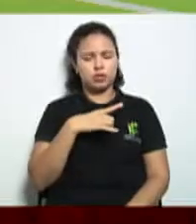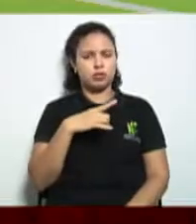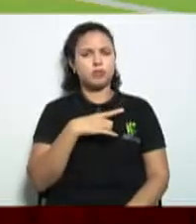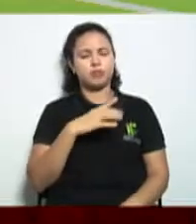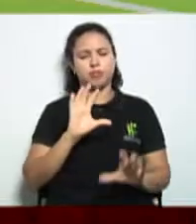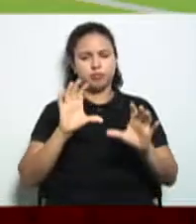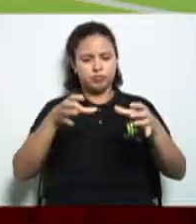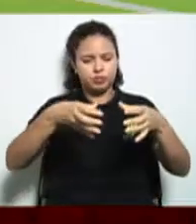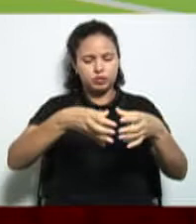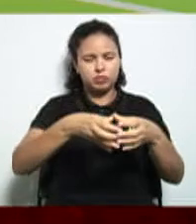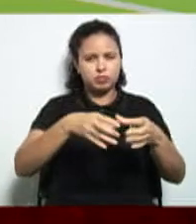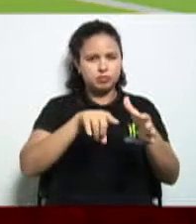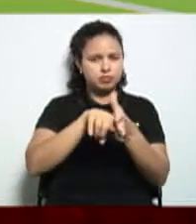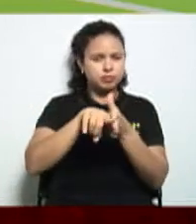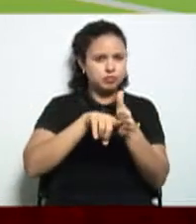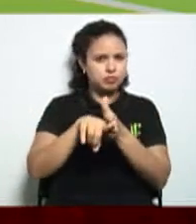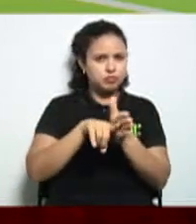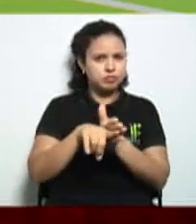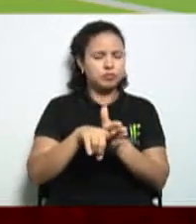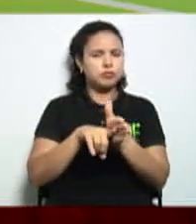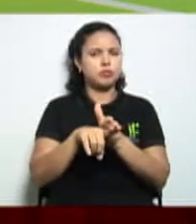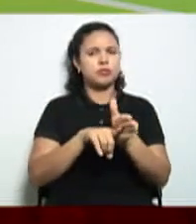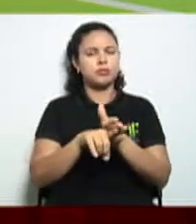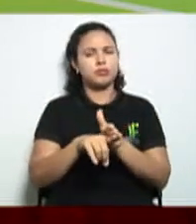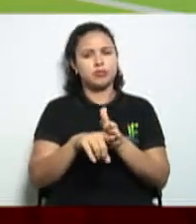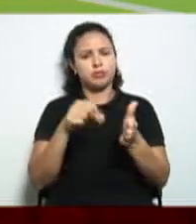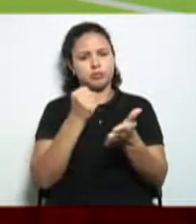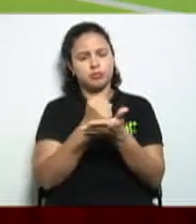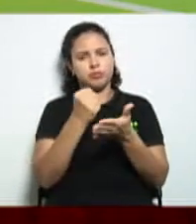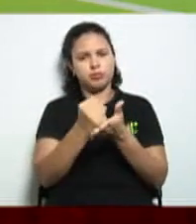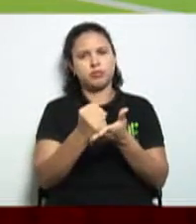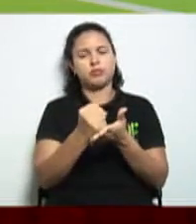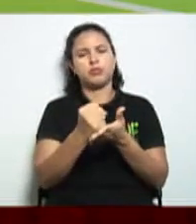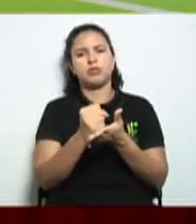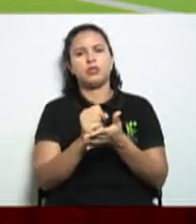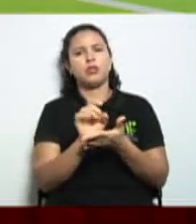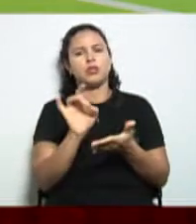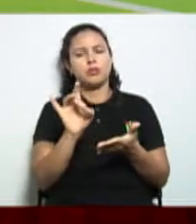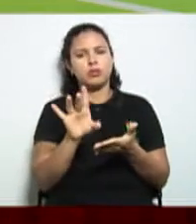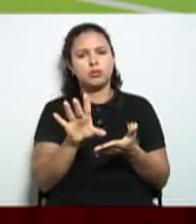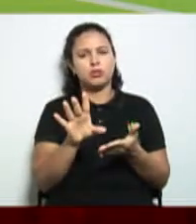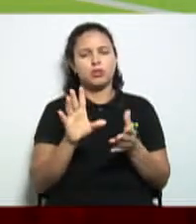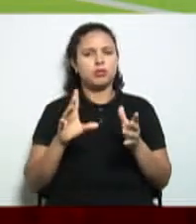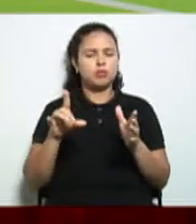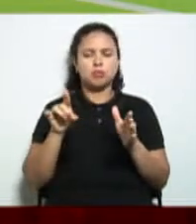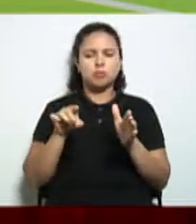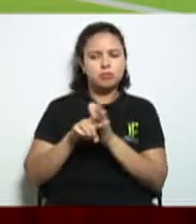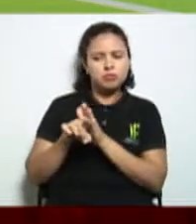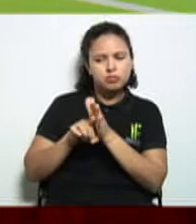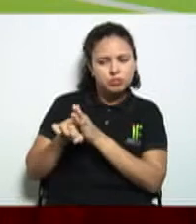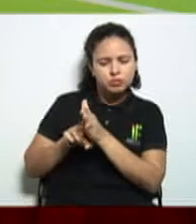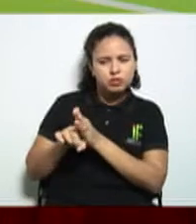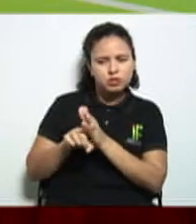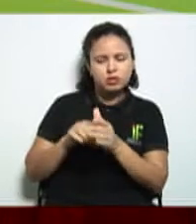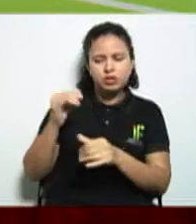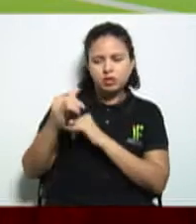né? Tem que passar por essa comissão e ser validado, né? Não vai ser só eu resolvo pesquisar aqui só na internet, como é que eu